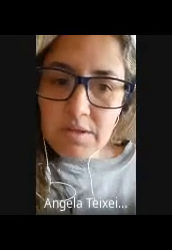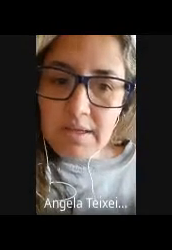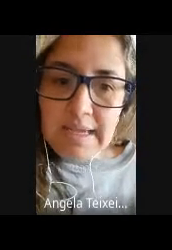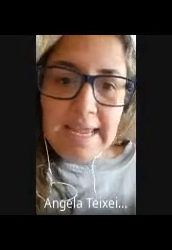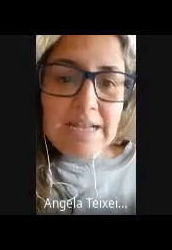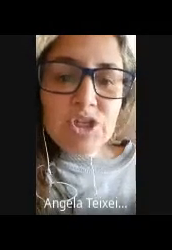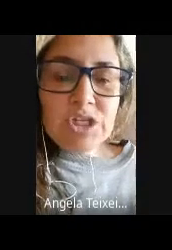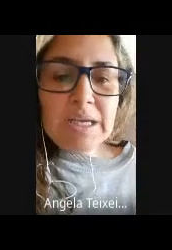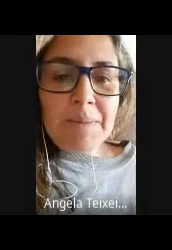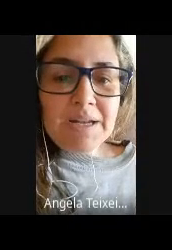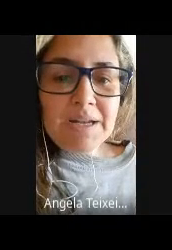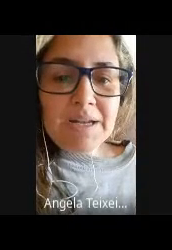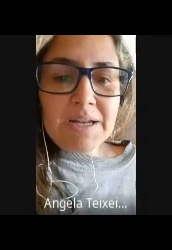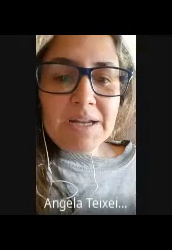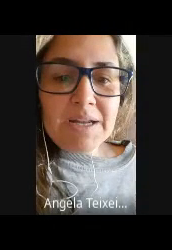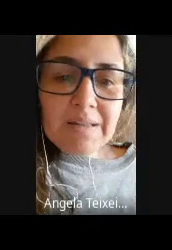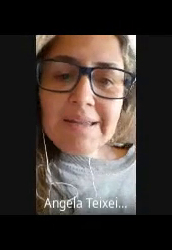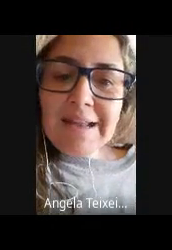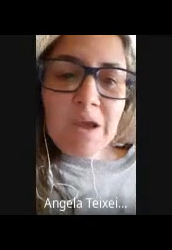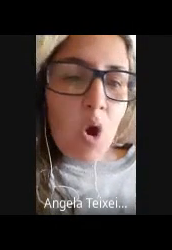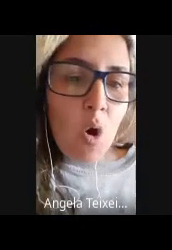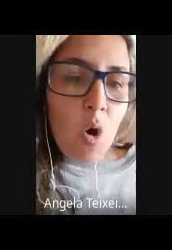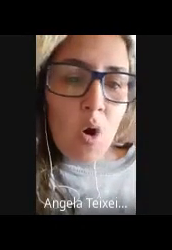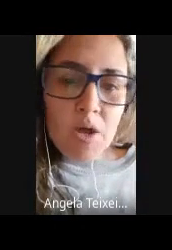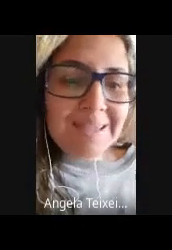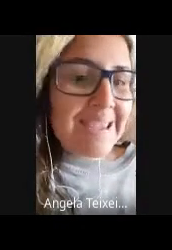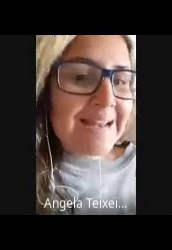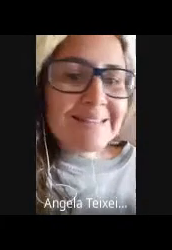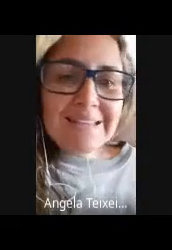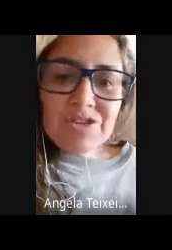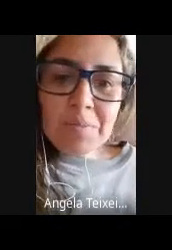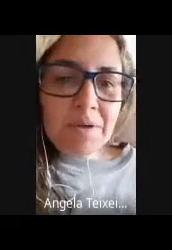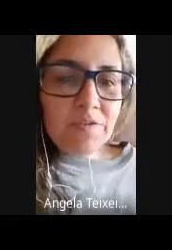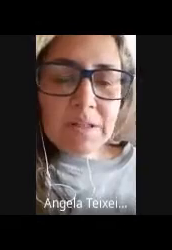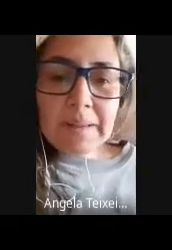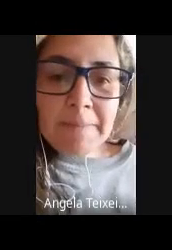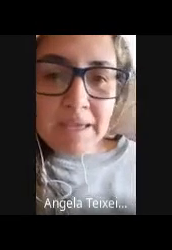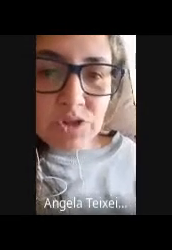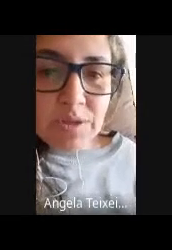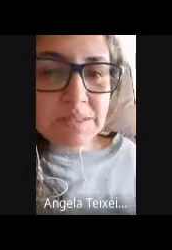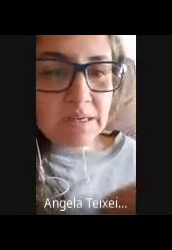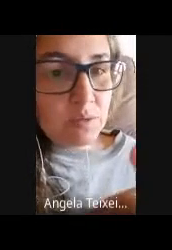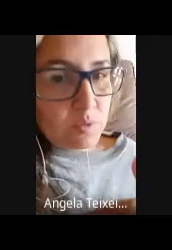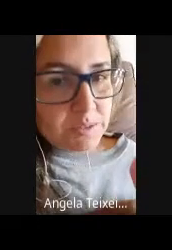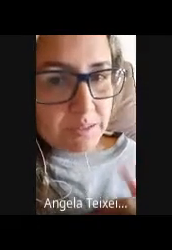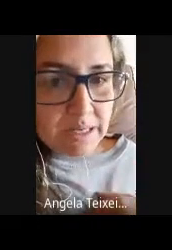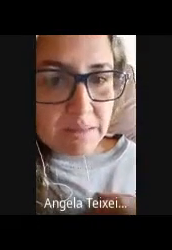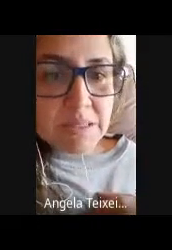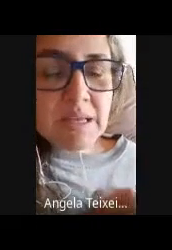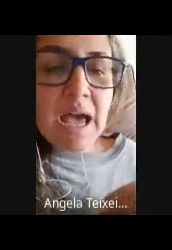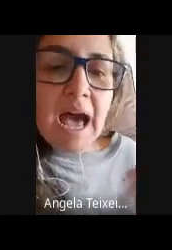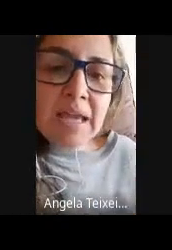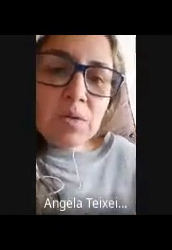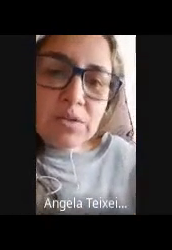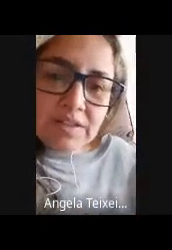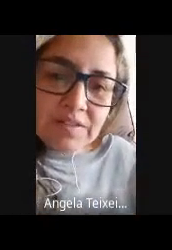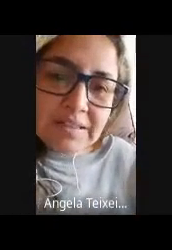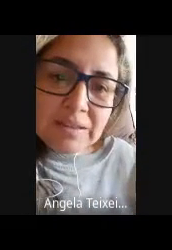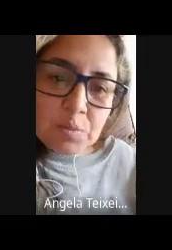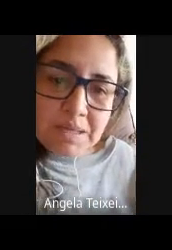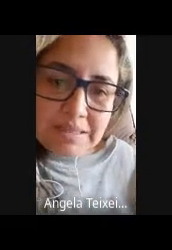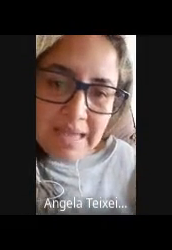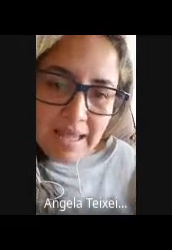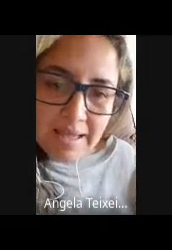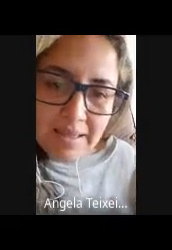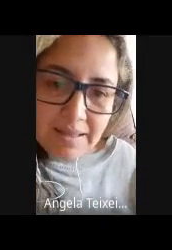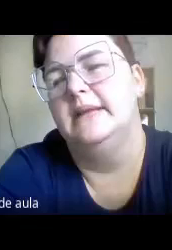tive. Ele tinha a parte motora dele ótima e ele entendia perfeitamente, apesar de eu não saber Libras, aquilo que eu estava